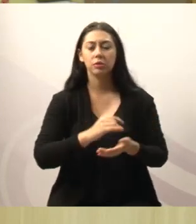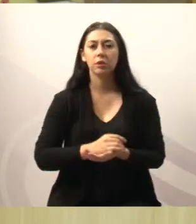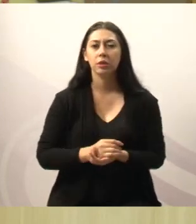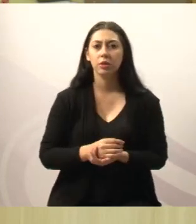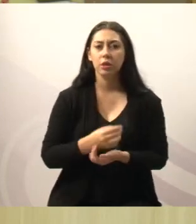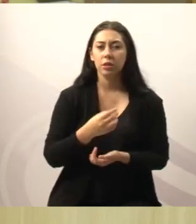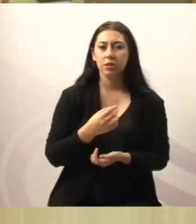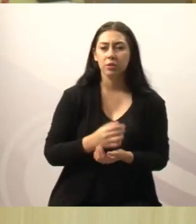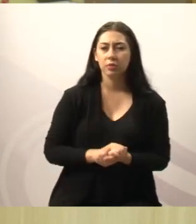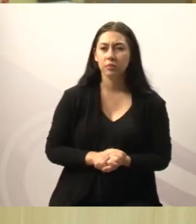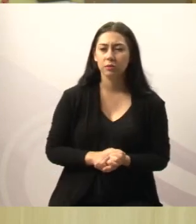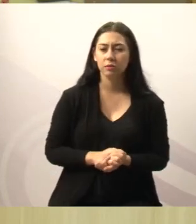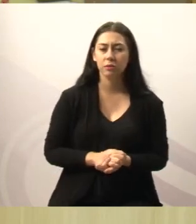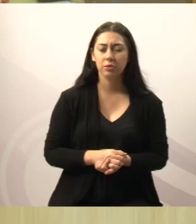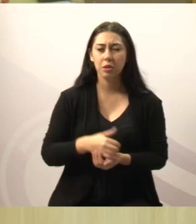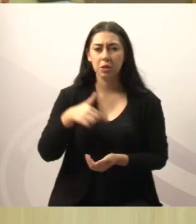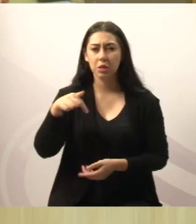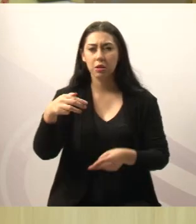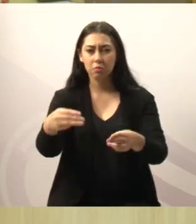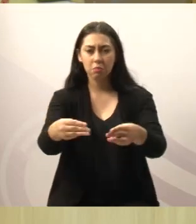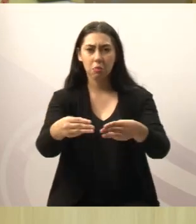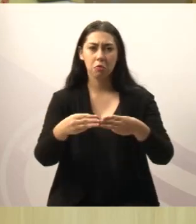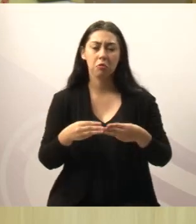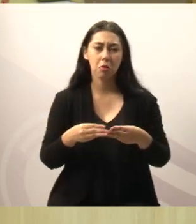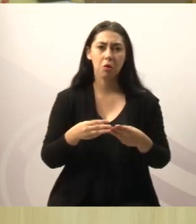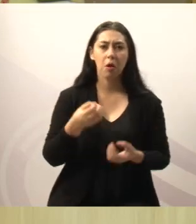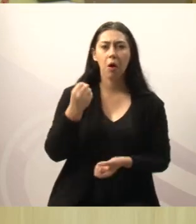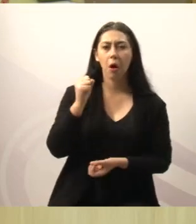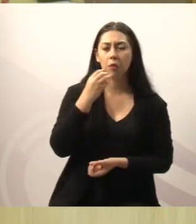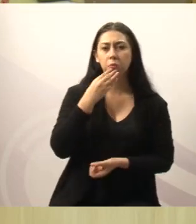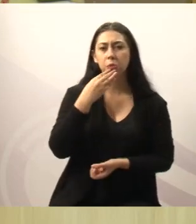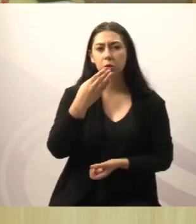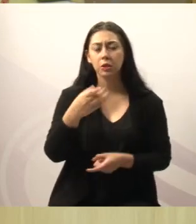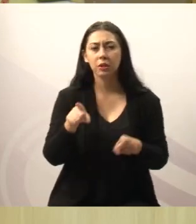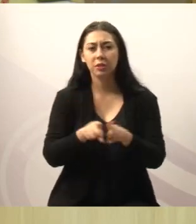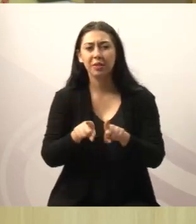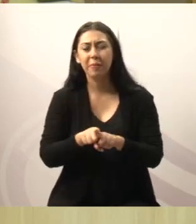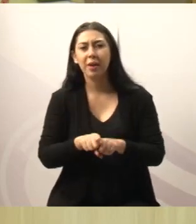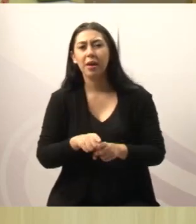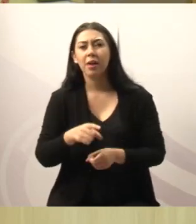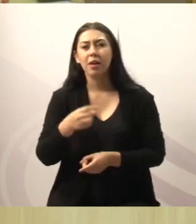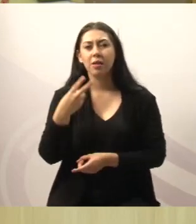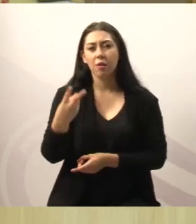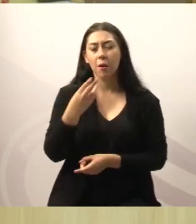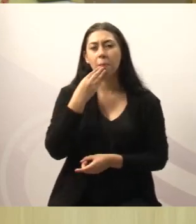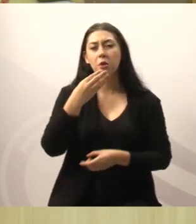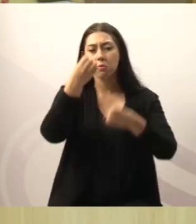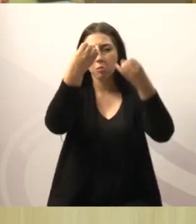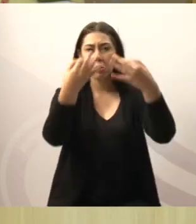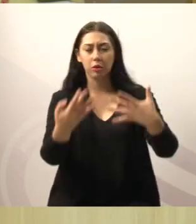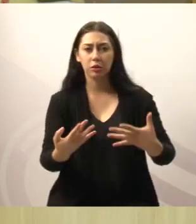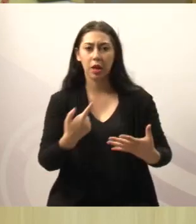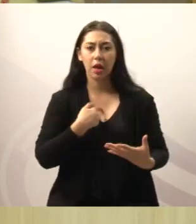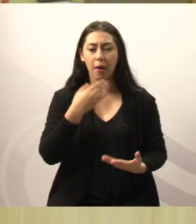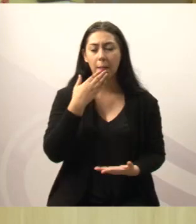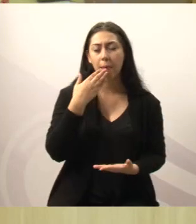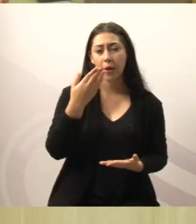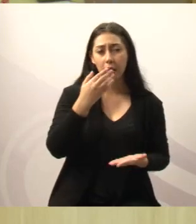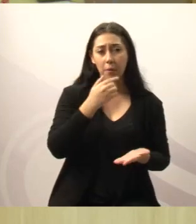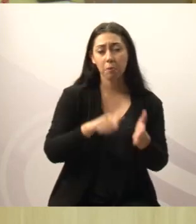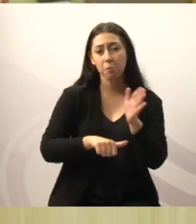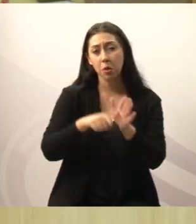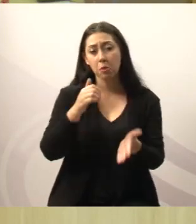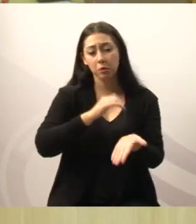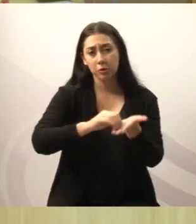7 moções, 8 requerimentos e 2 pedidos de informações. Solicito ao primeiro secretário que faça